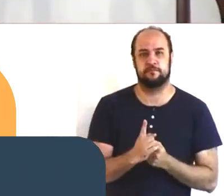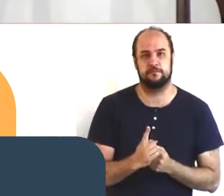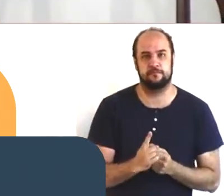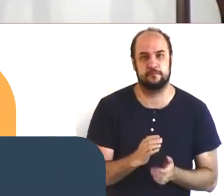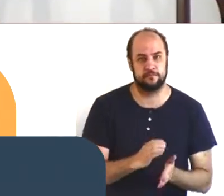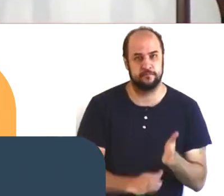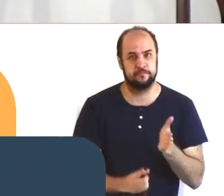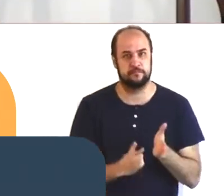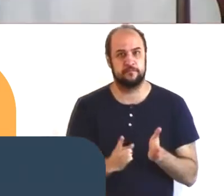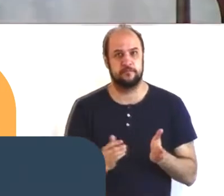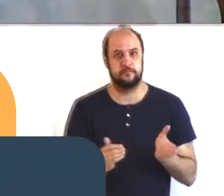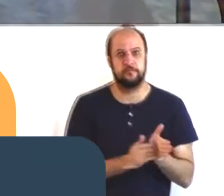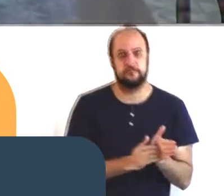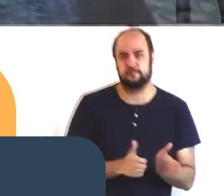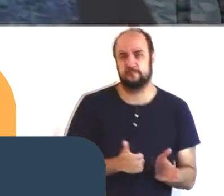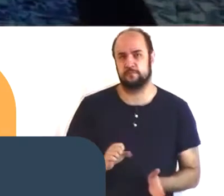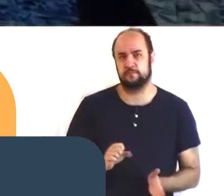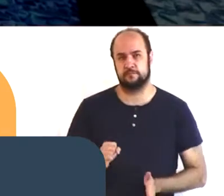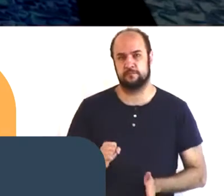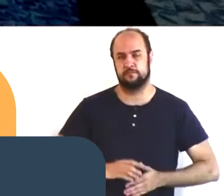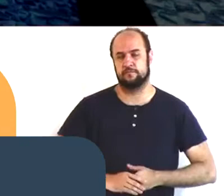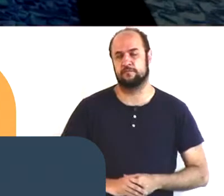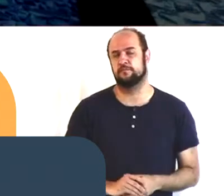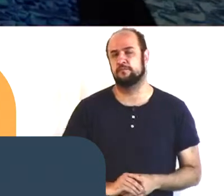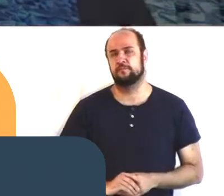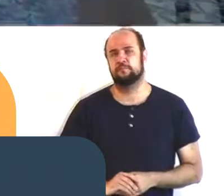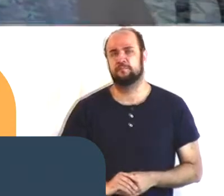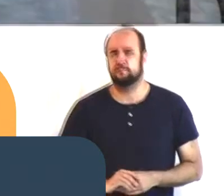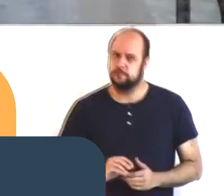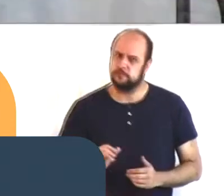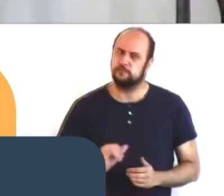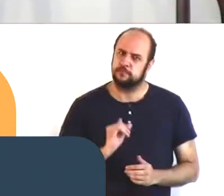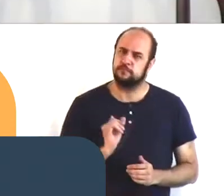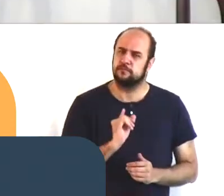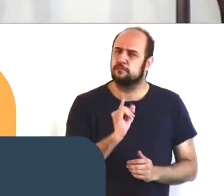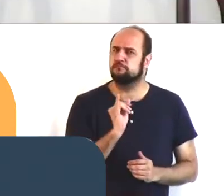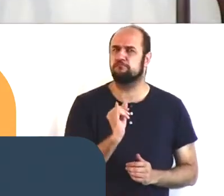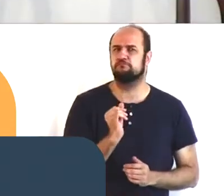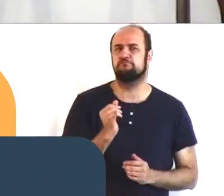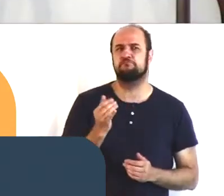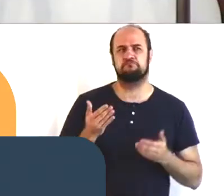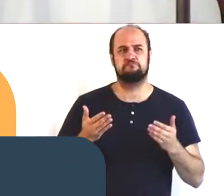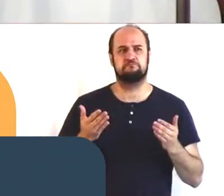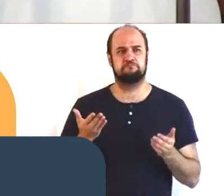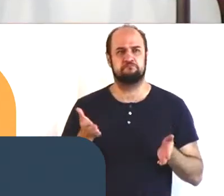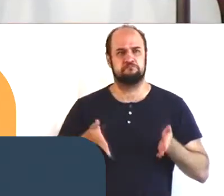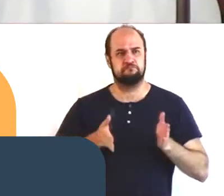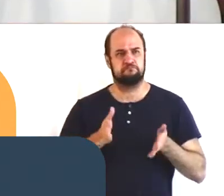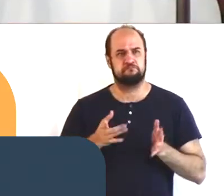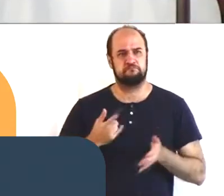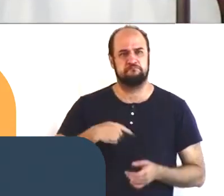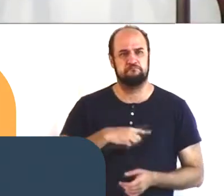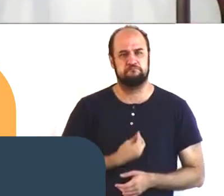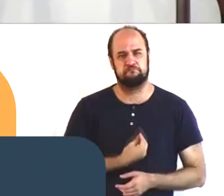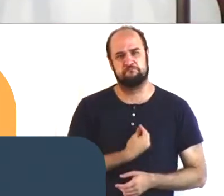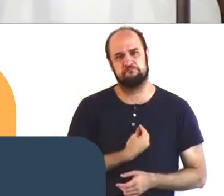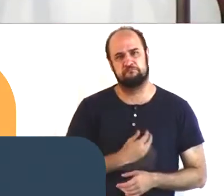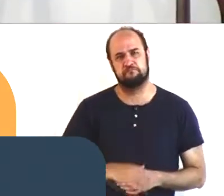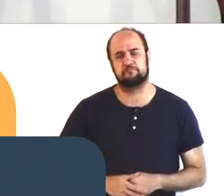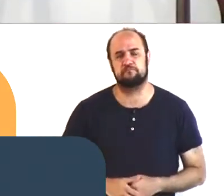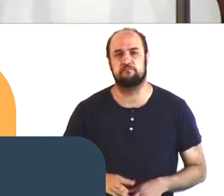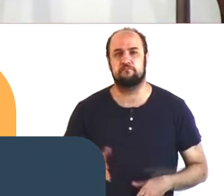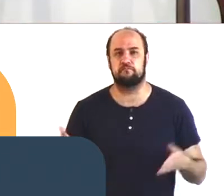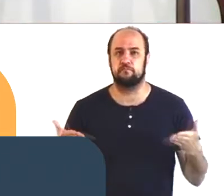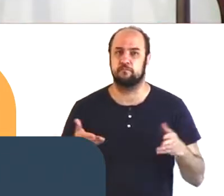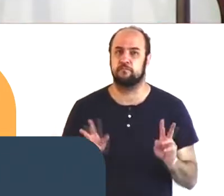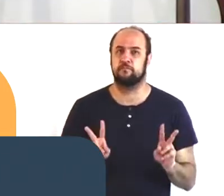18. Uma passagem muito importante para tempos como este que estamos vivendo. O tema da